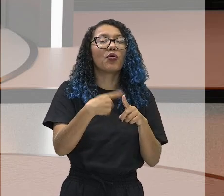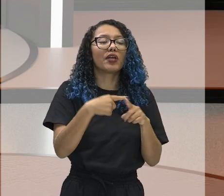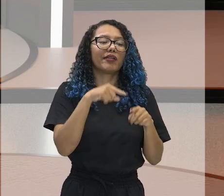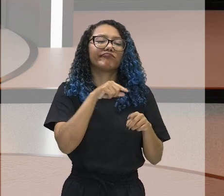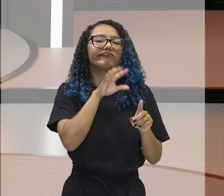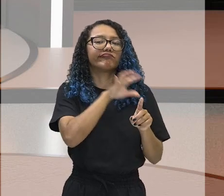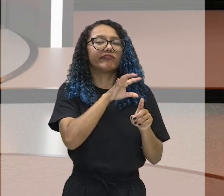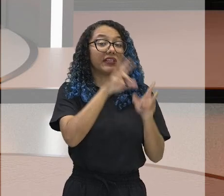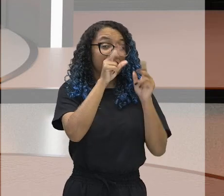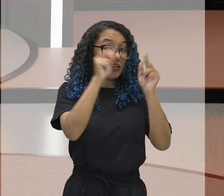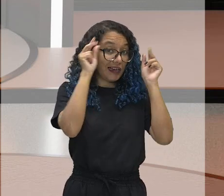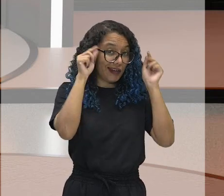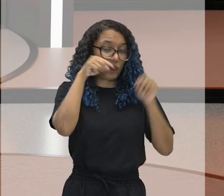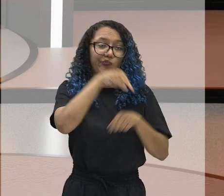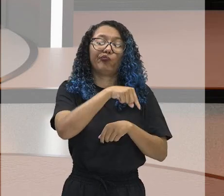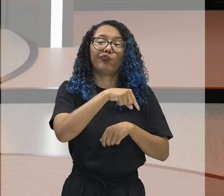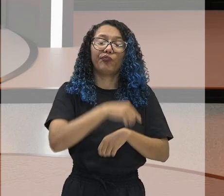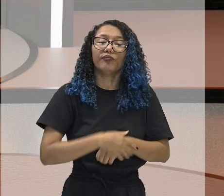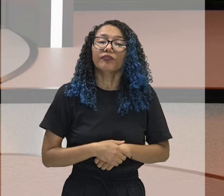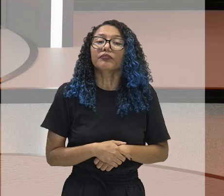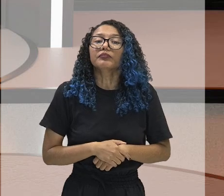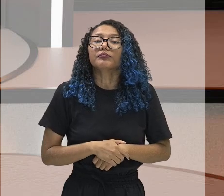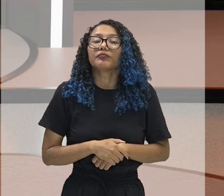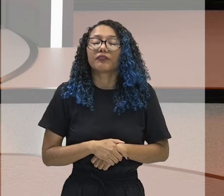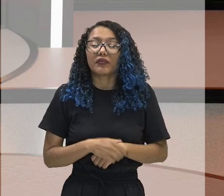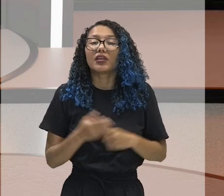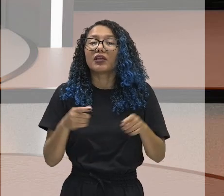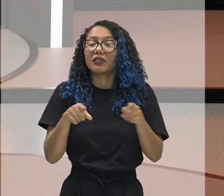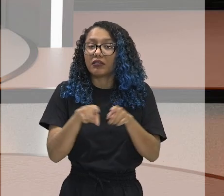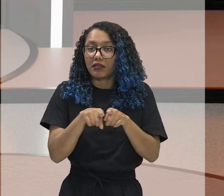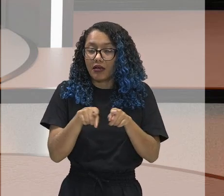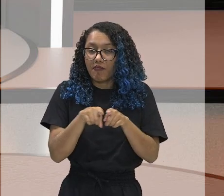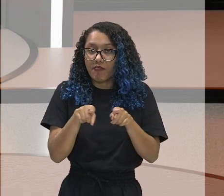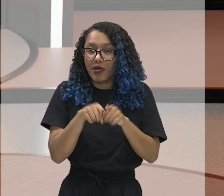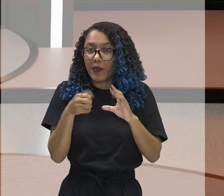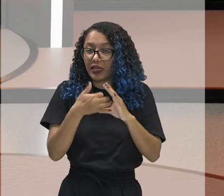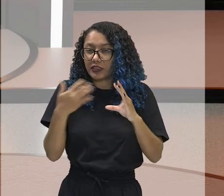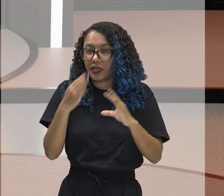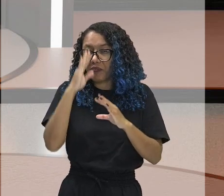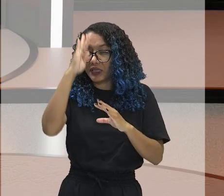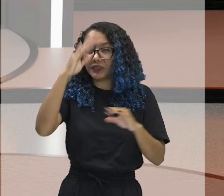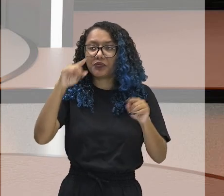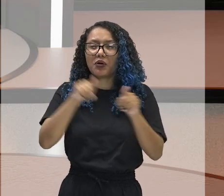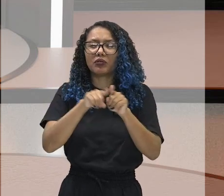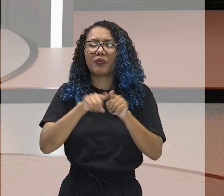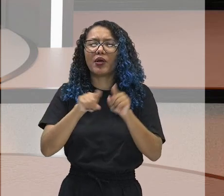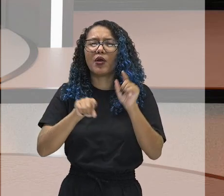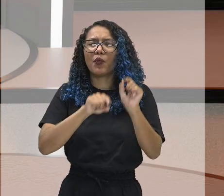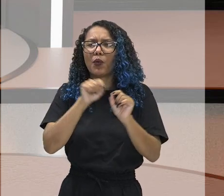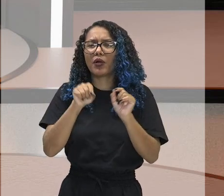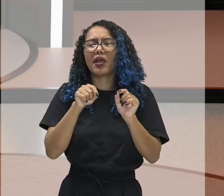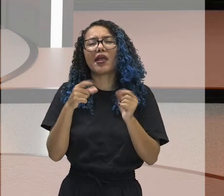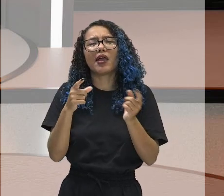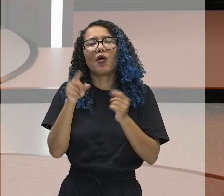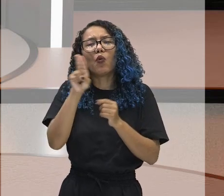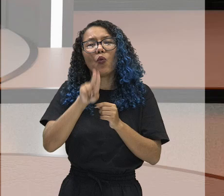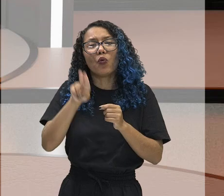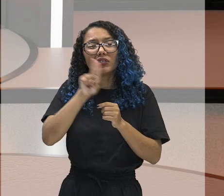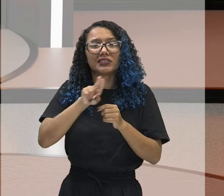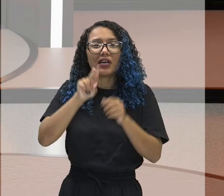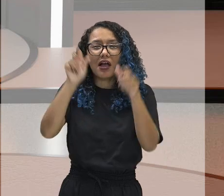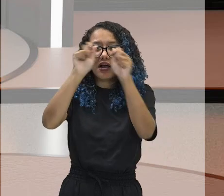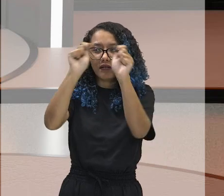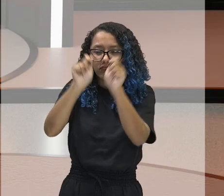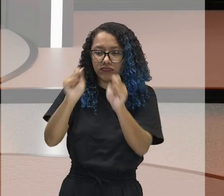E um dos principais pontos que a gente tem que ressaltar para vocês se refere à utilização de imagens na adoração e